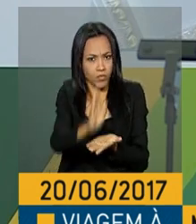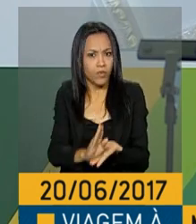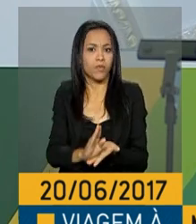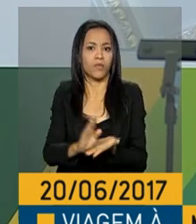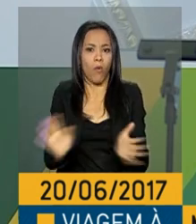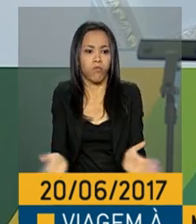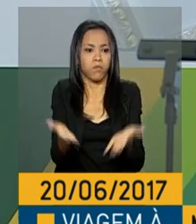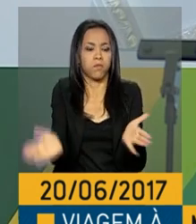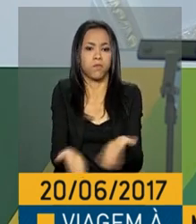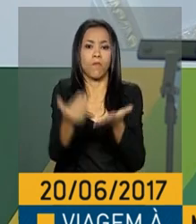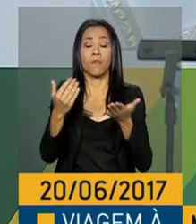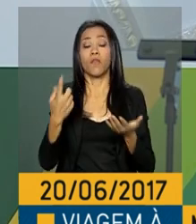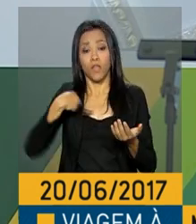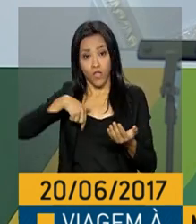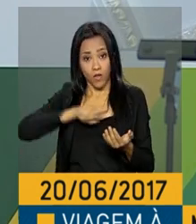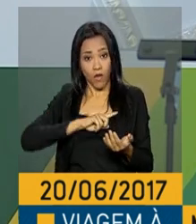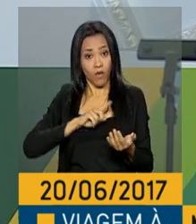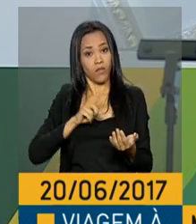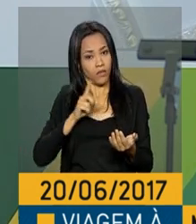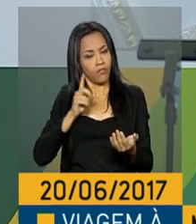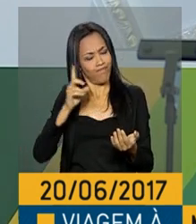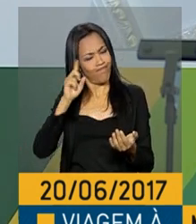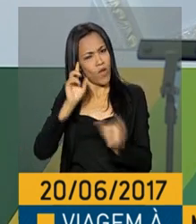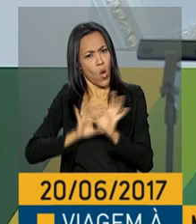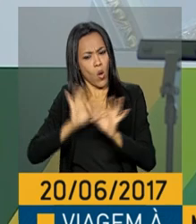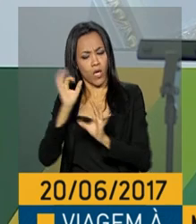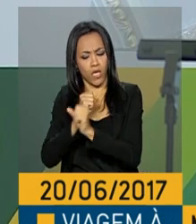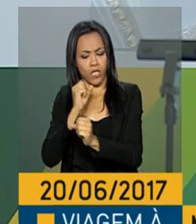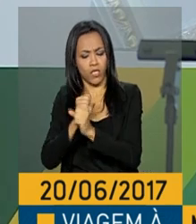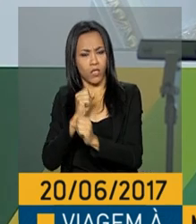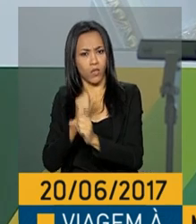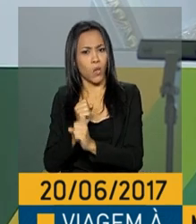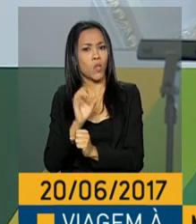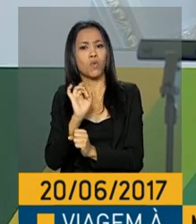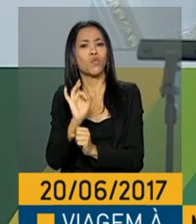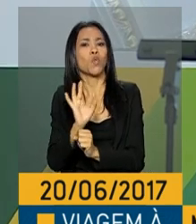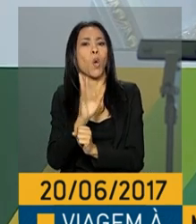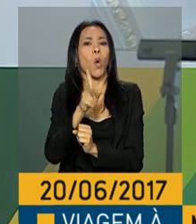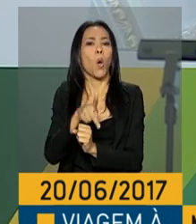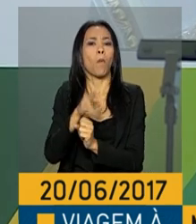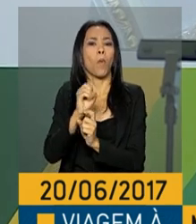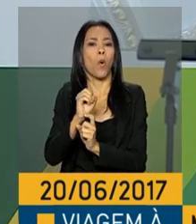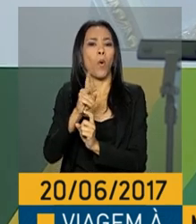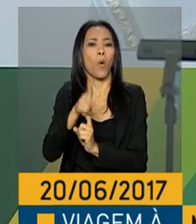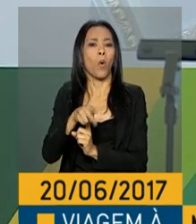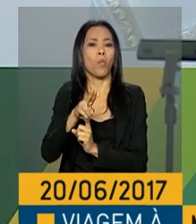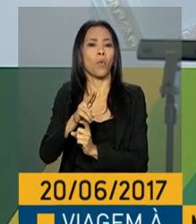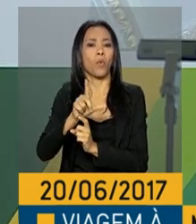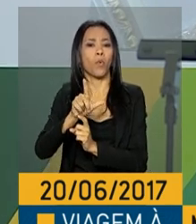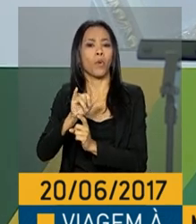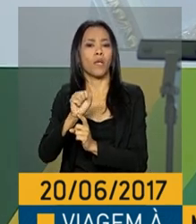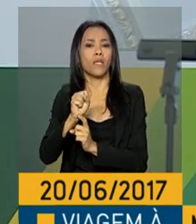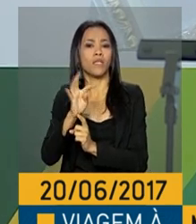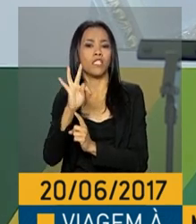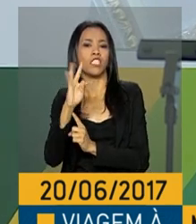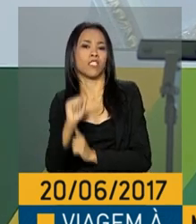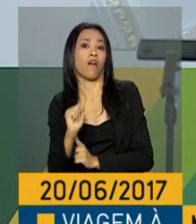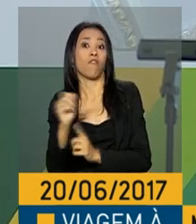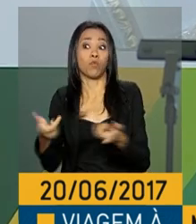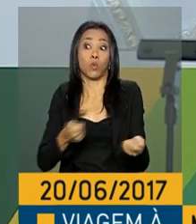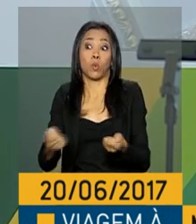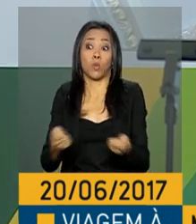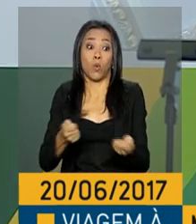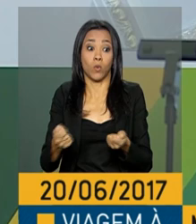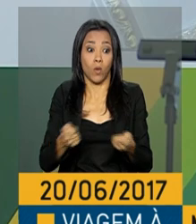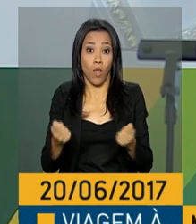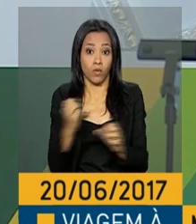de fazê-lo realisticamente, ou seja, não foi um gesto apenas populista, do tipo vamos conter os gastos públicos, mas